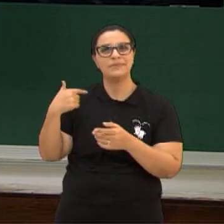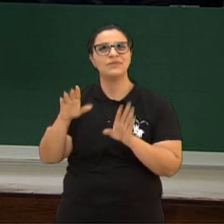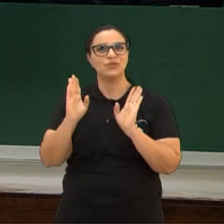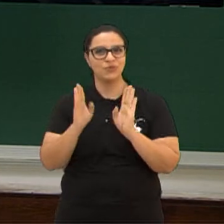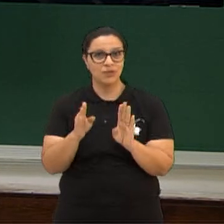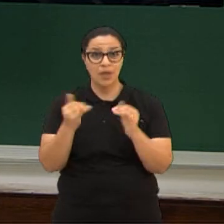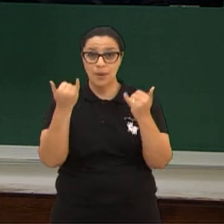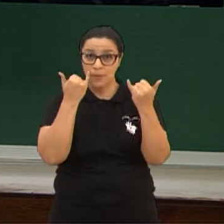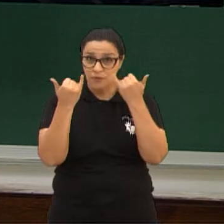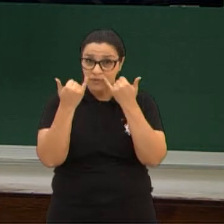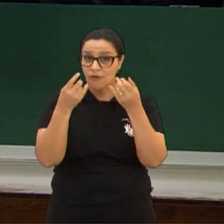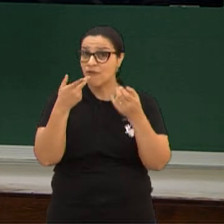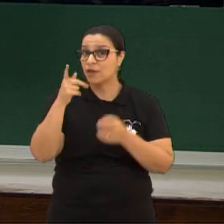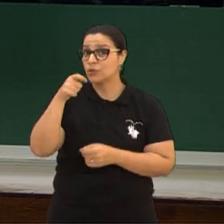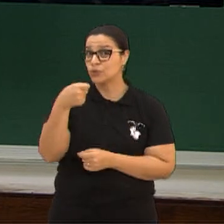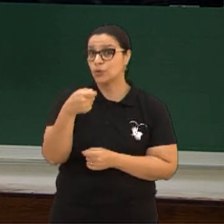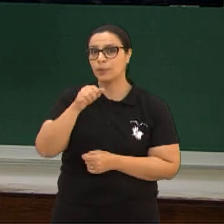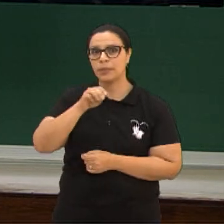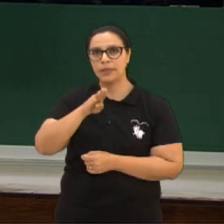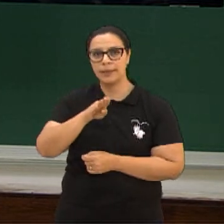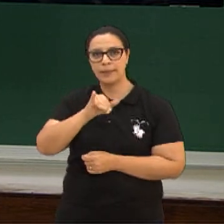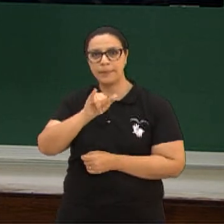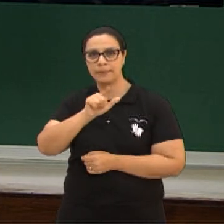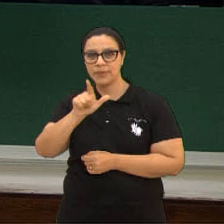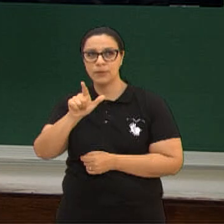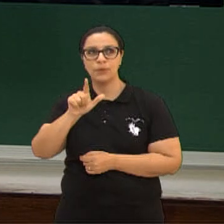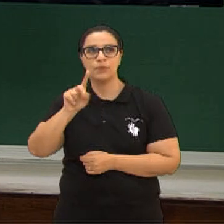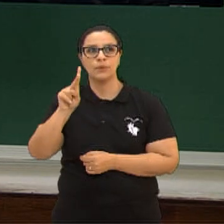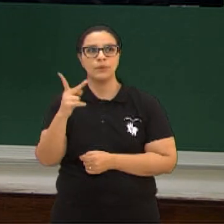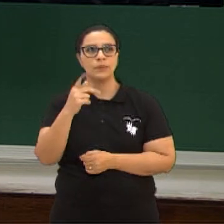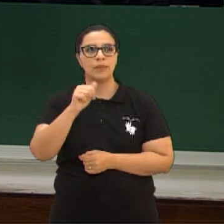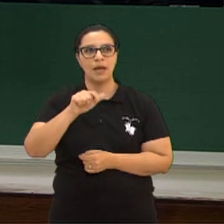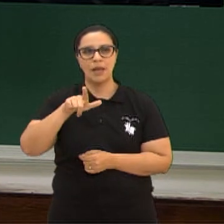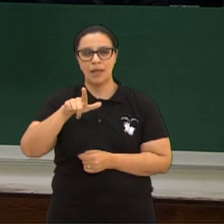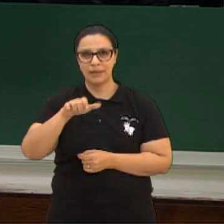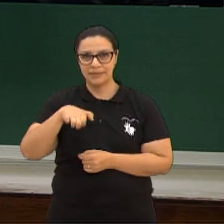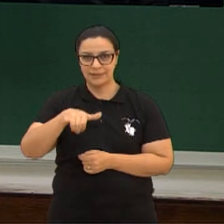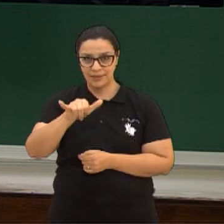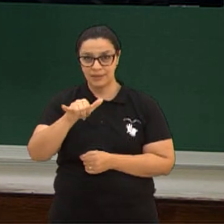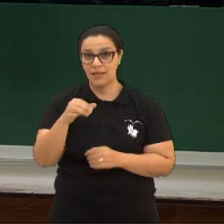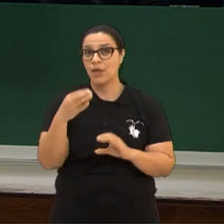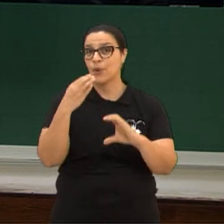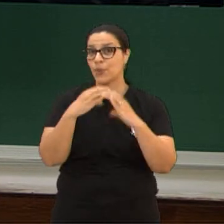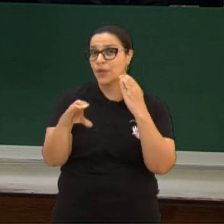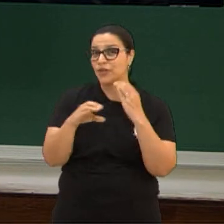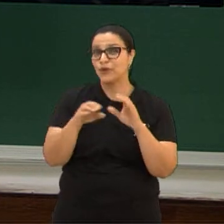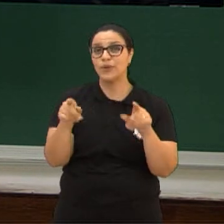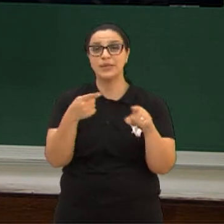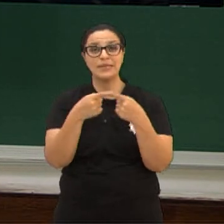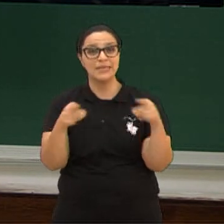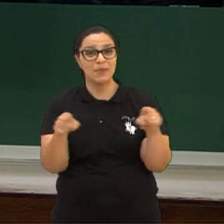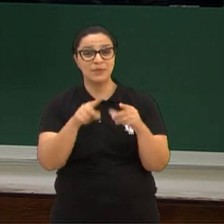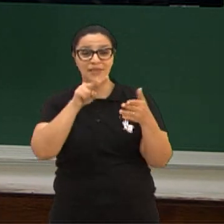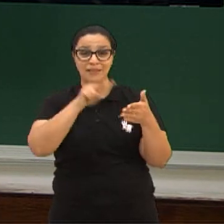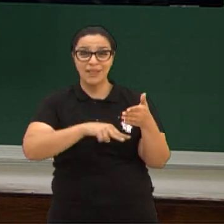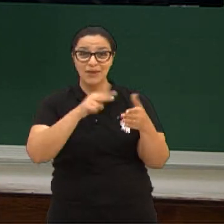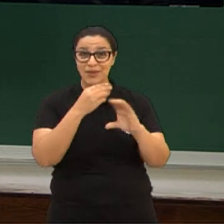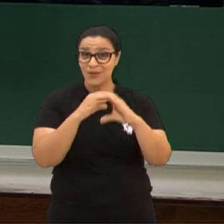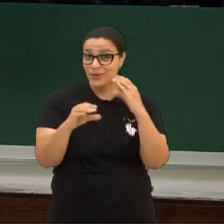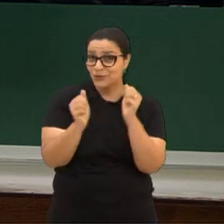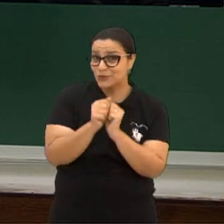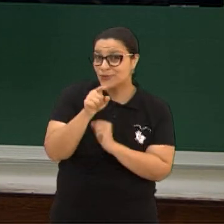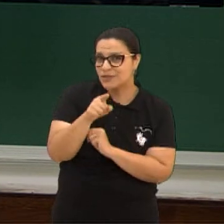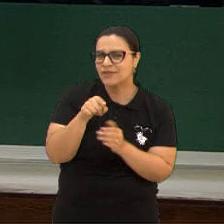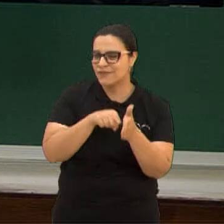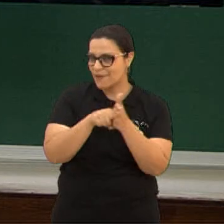notícia, está dando informação sobre o Bill Haley. Bill Haley é aquele cantor da musiquinha que nós acabamos de ver e que